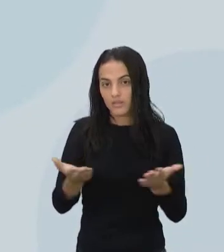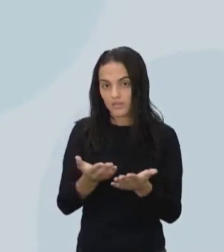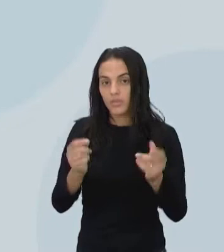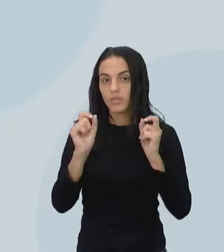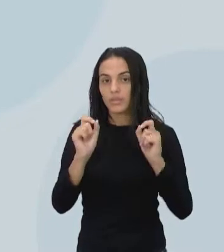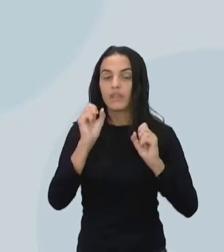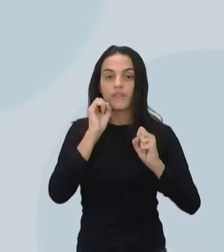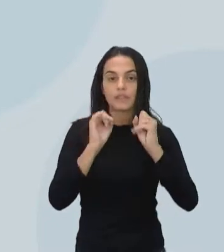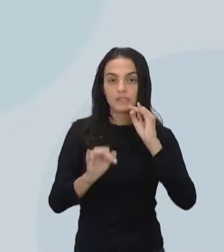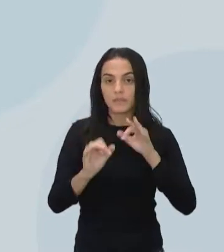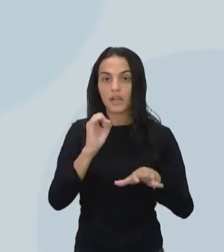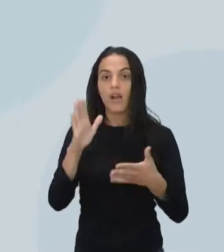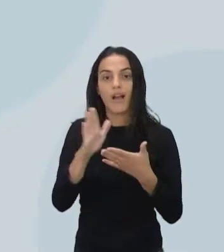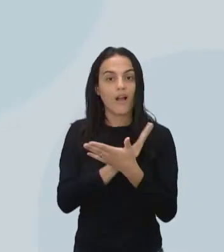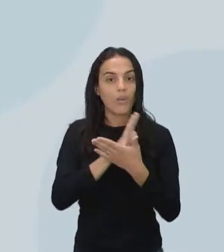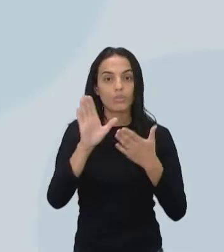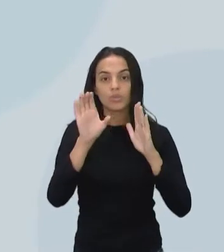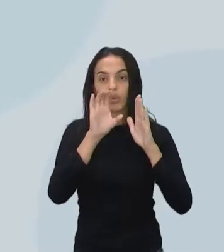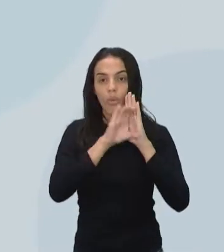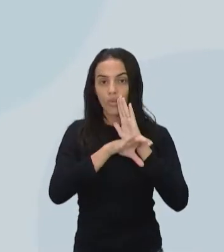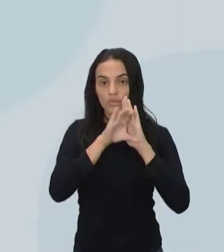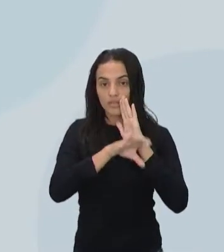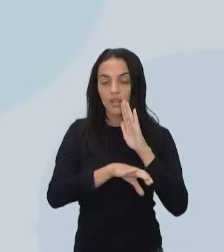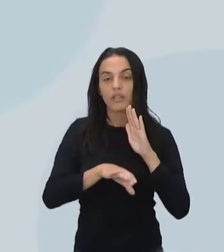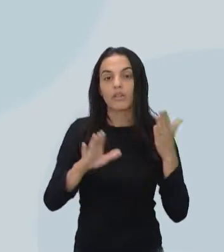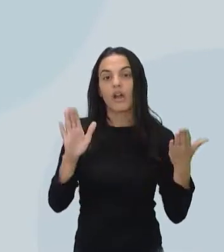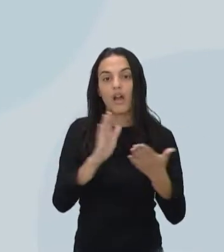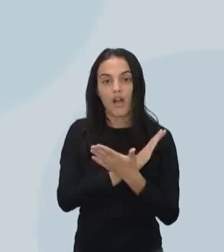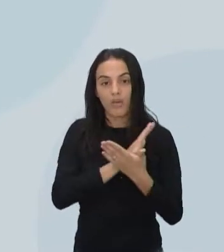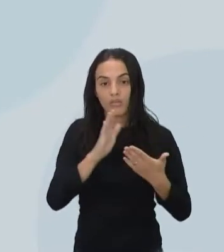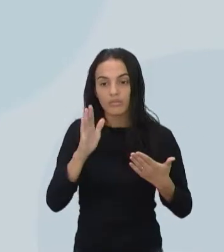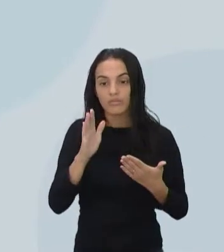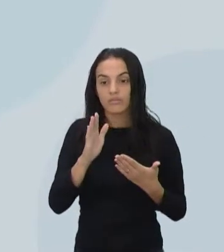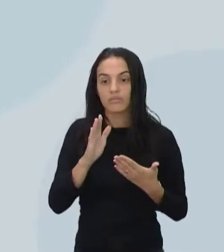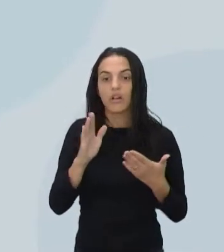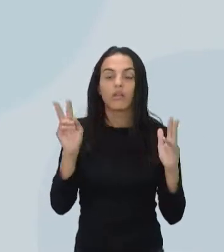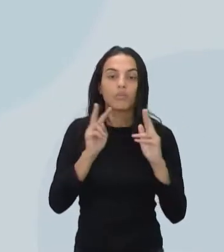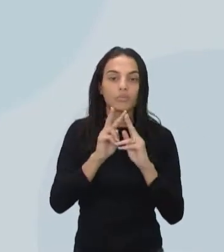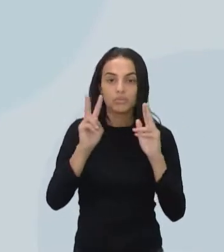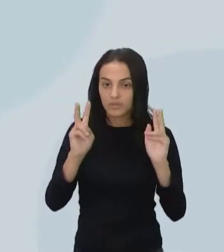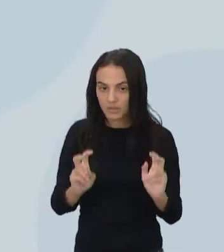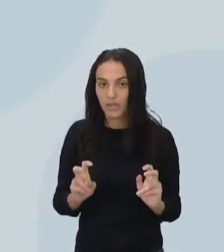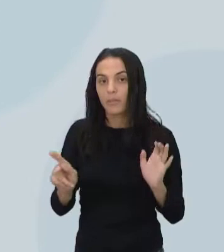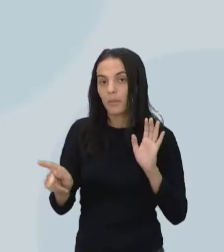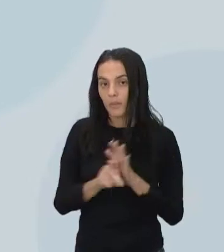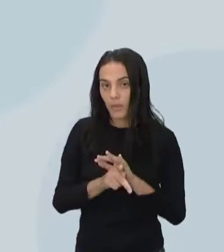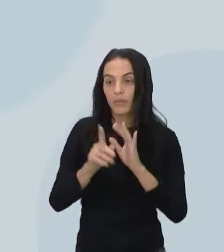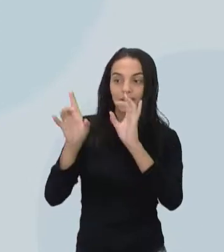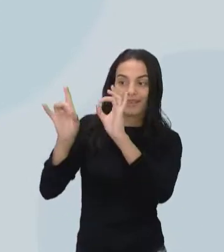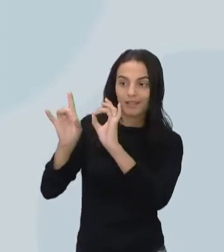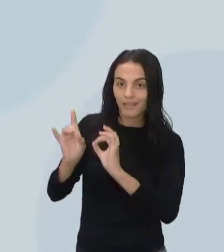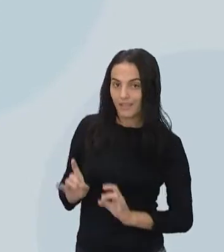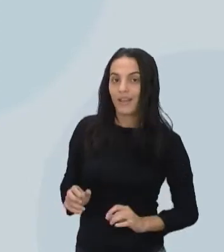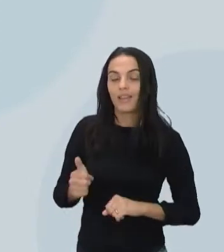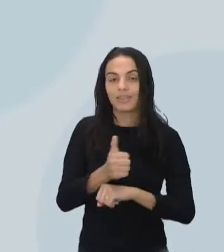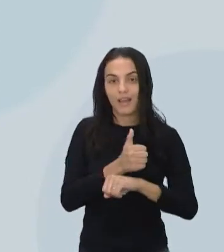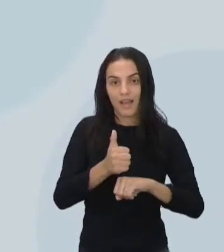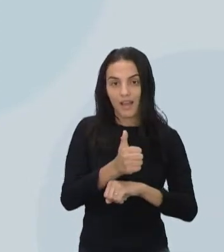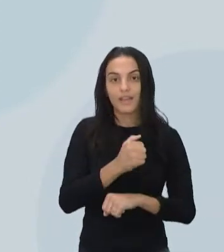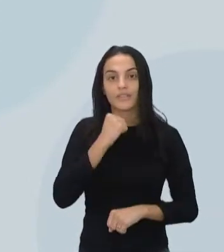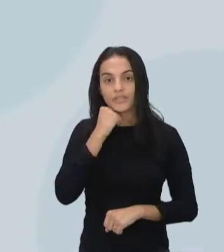abordar alguns conceitos, algumas questões específicas da área de